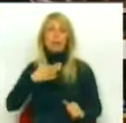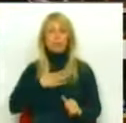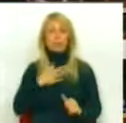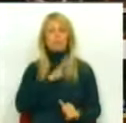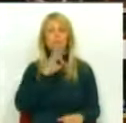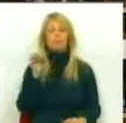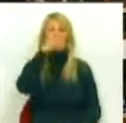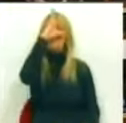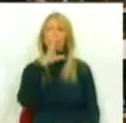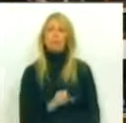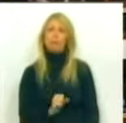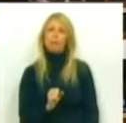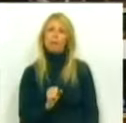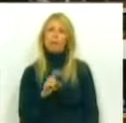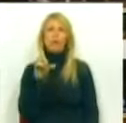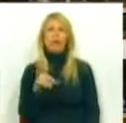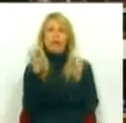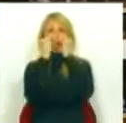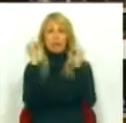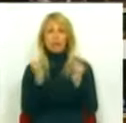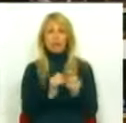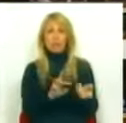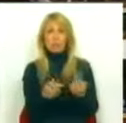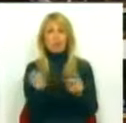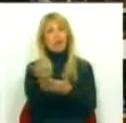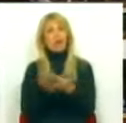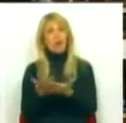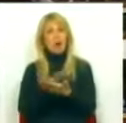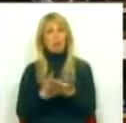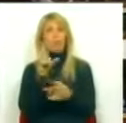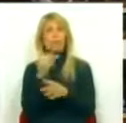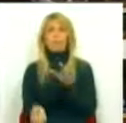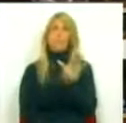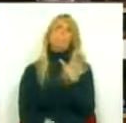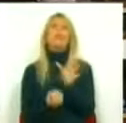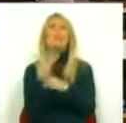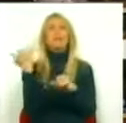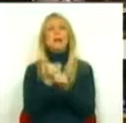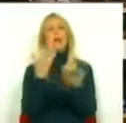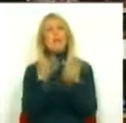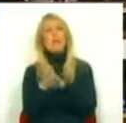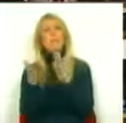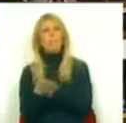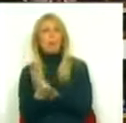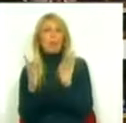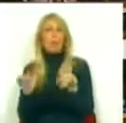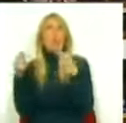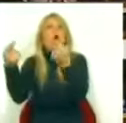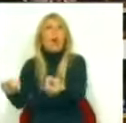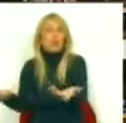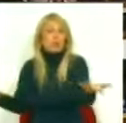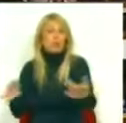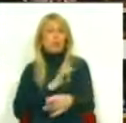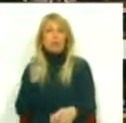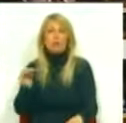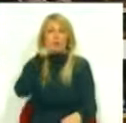Sr. Primeiro-Ministro, à internacionalização da nossa economia e à criação de emprego. O resto, Sr. Primeiro-Ministro,